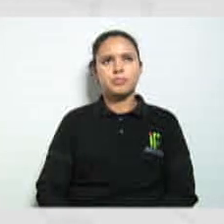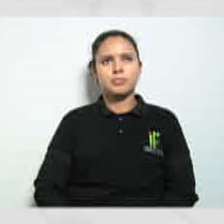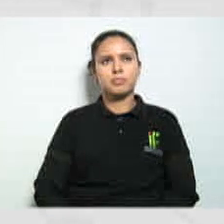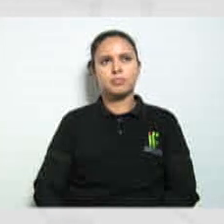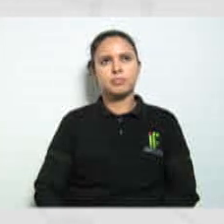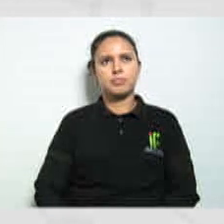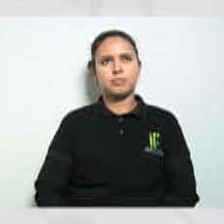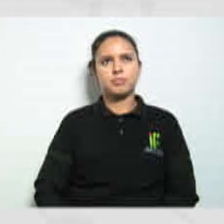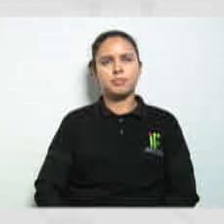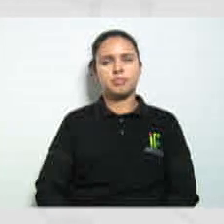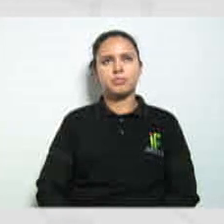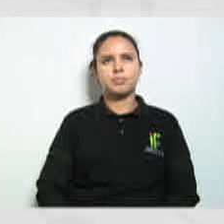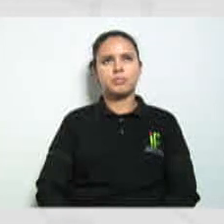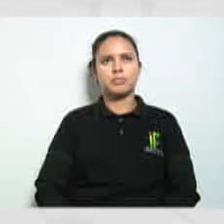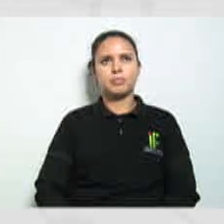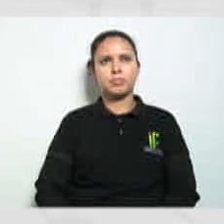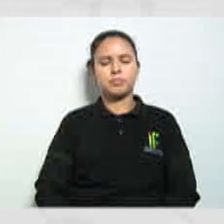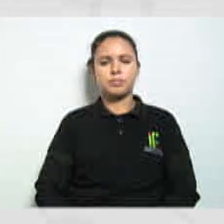relaciona-se a